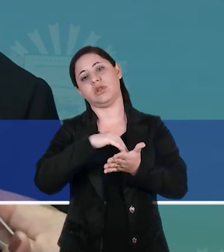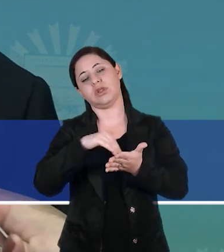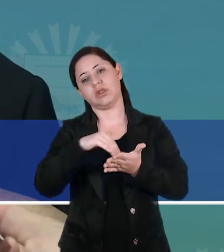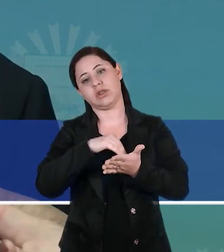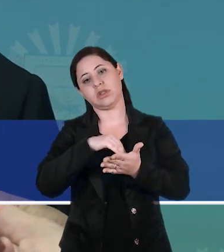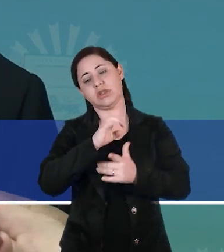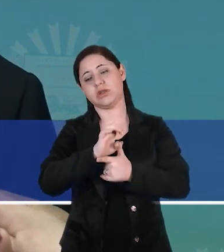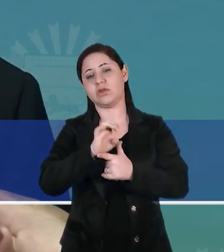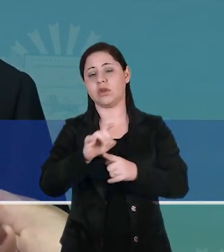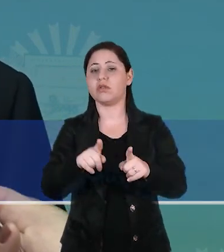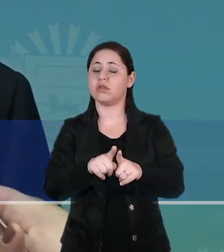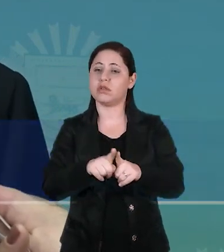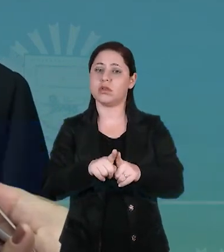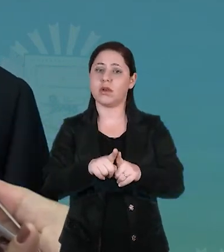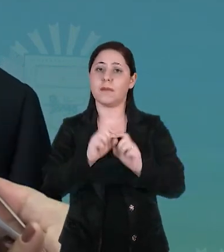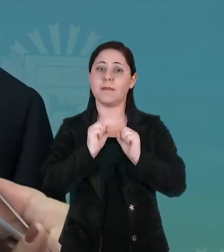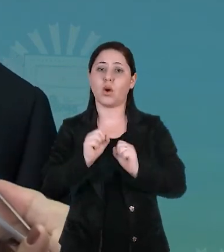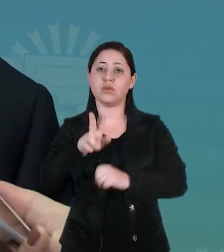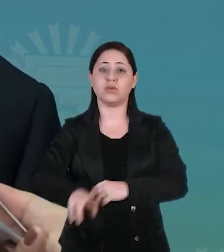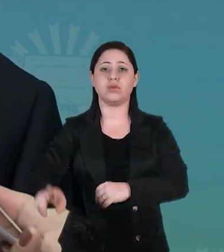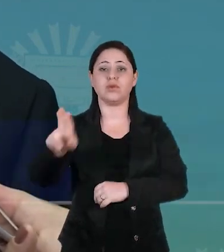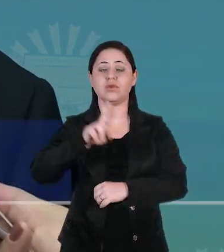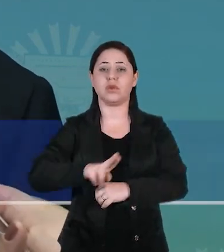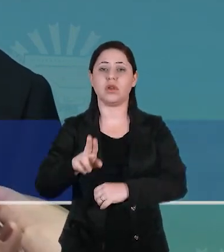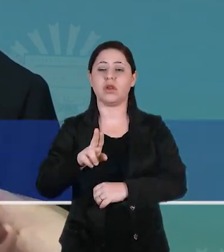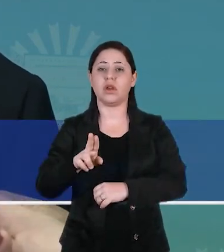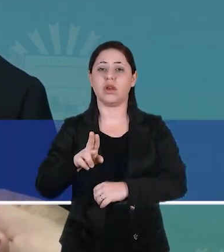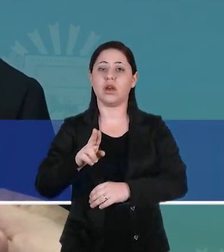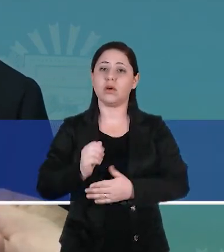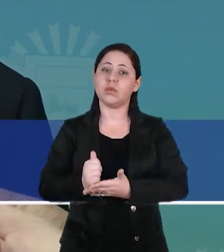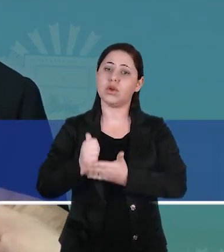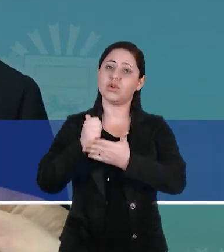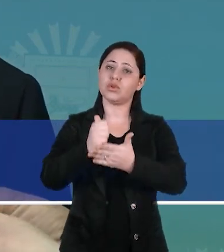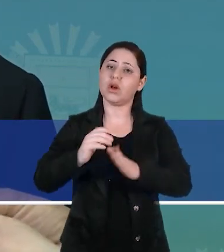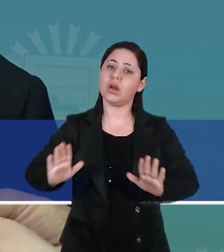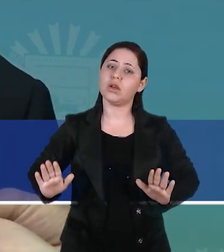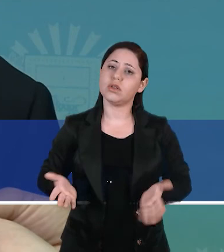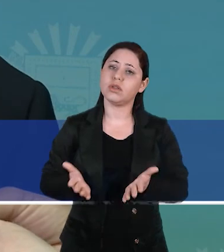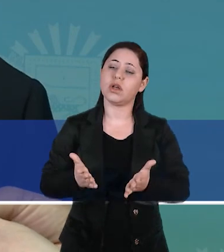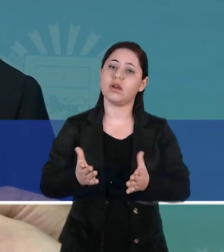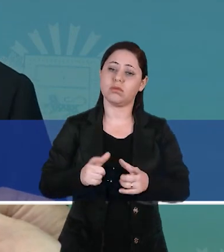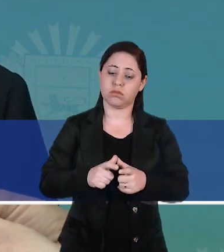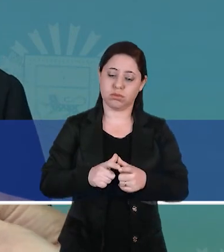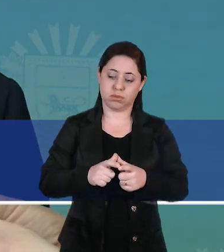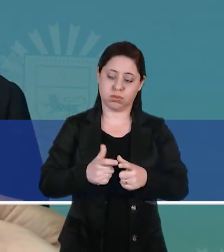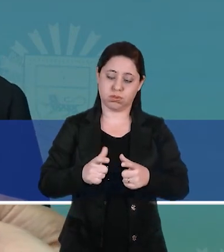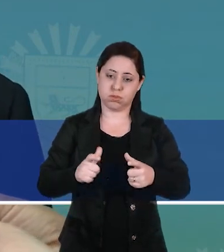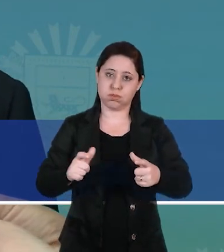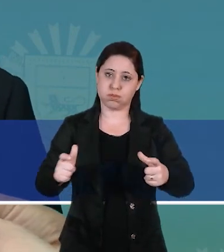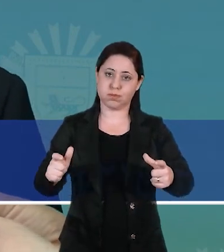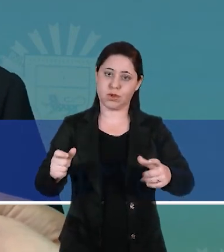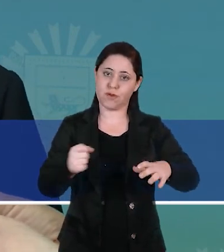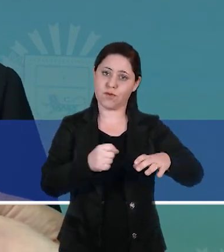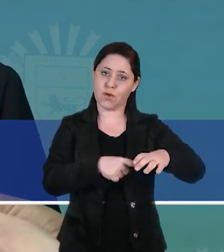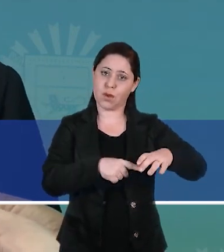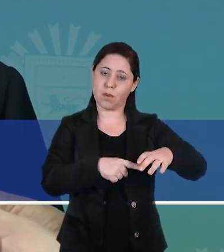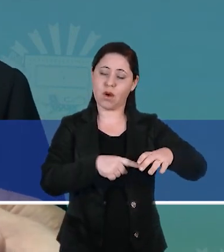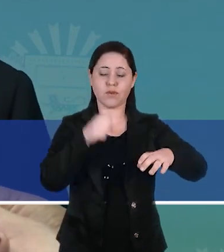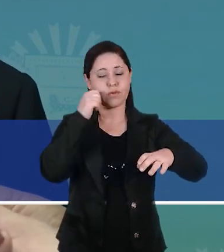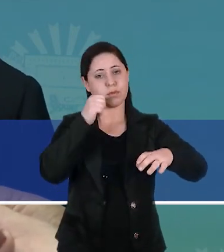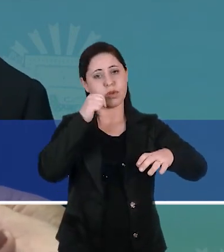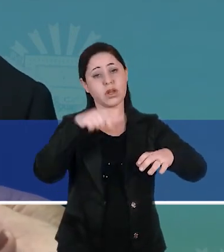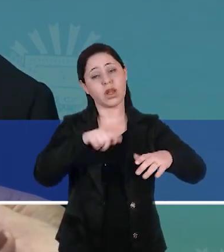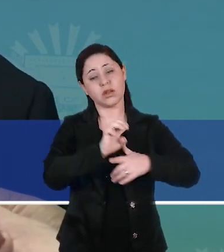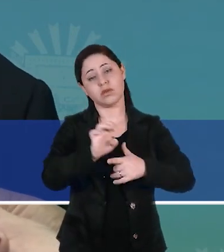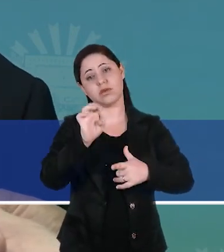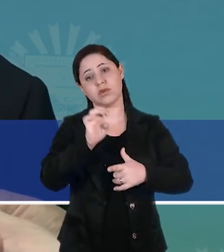isso. Então, pode ser usado para que possa incentivar ainda mais, crescer o futebol